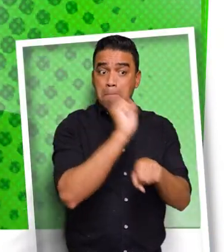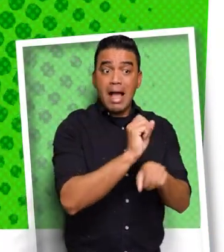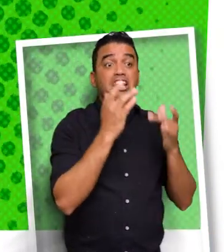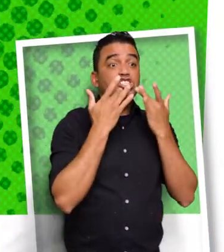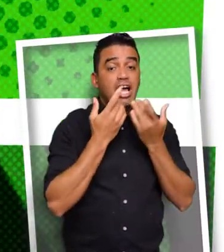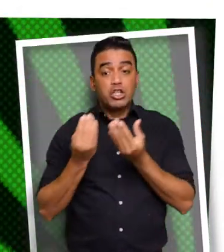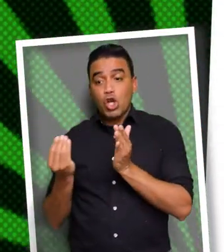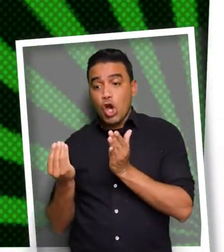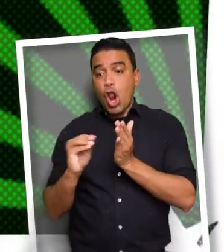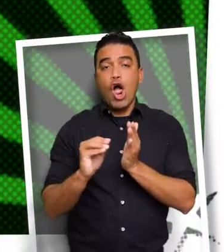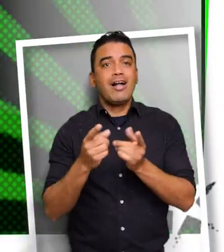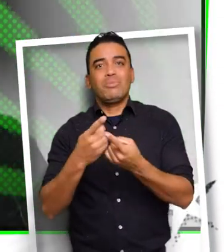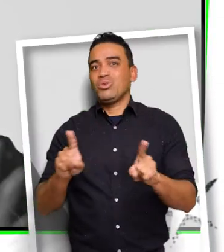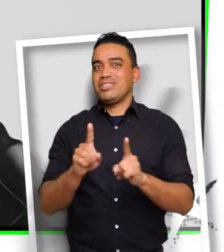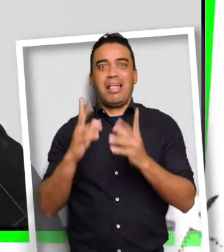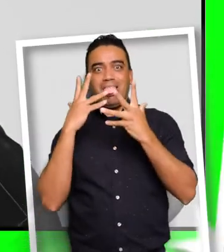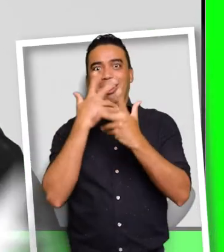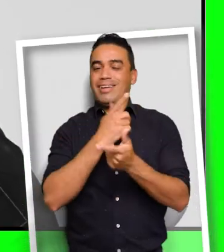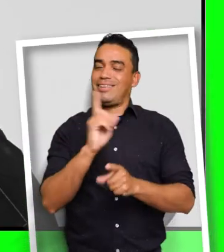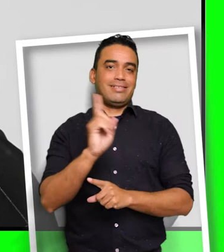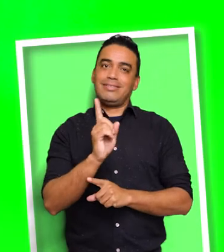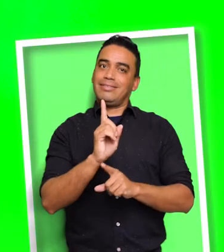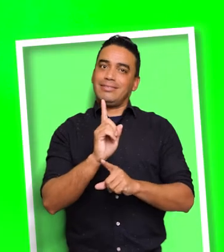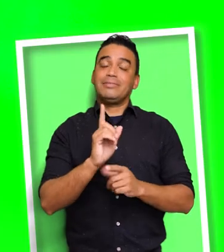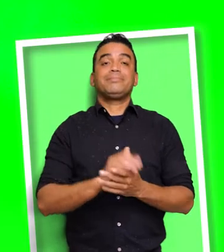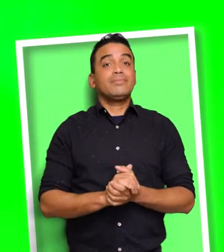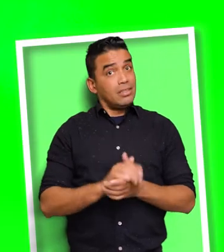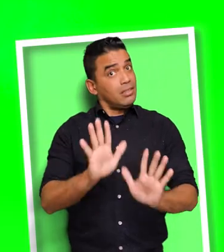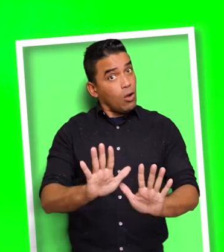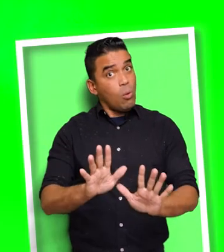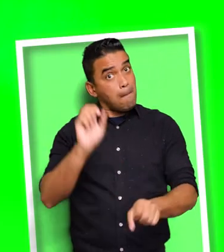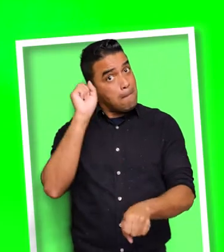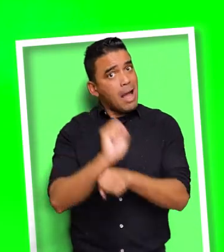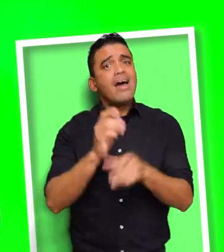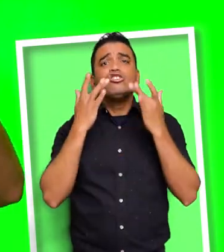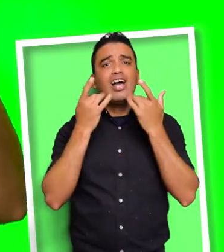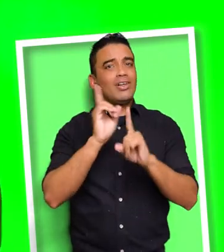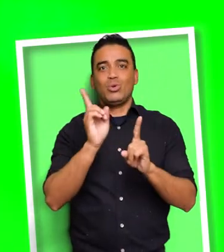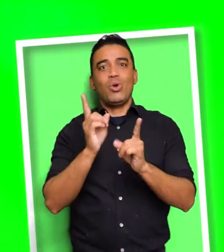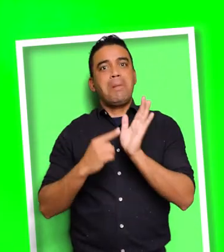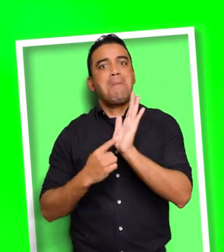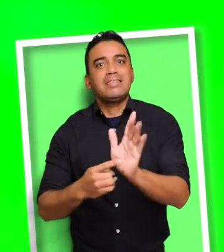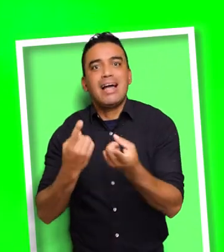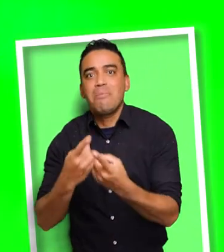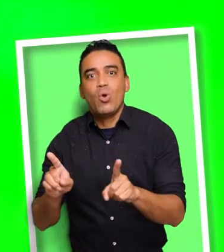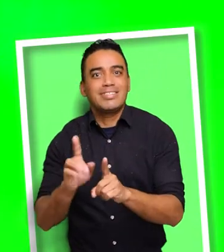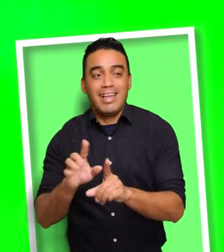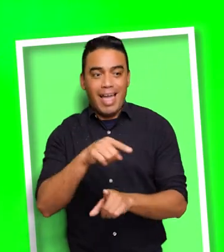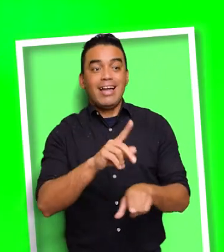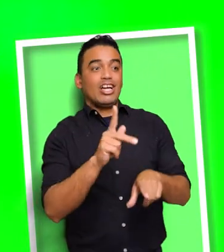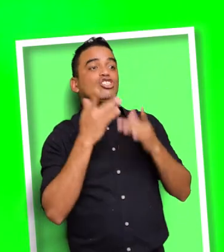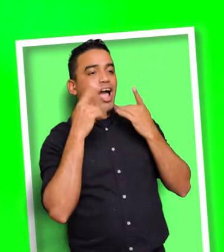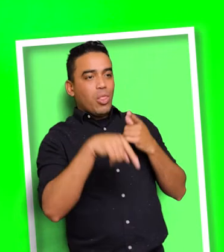peça, a história que está sendo contada na peça, e vai fazer um número musical. Então você não para o espetáculo para fazer um número musical. Ah, tem a